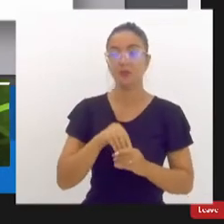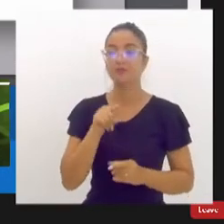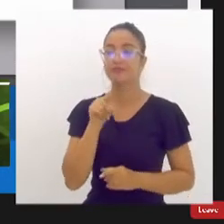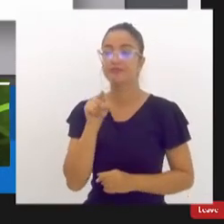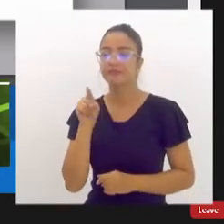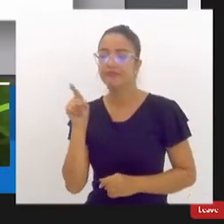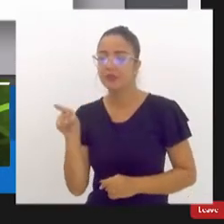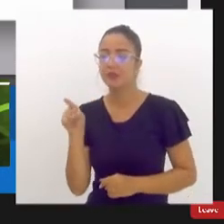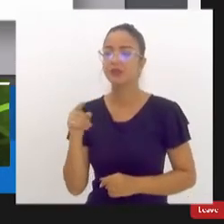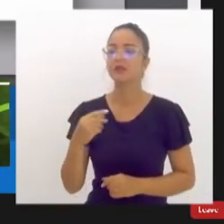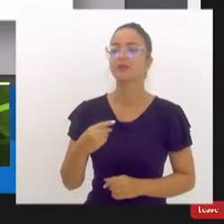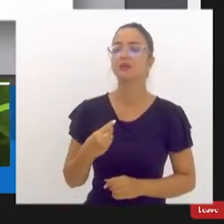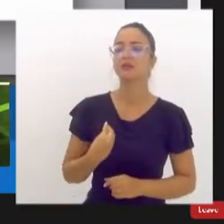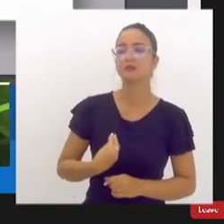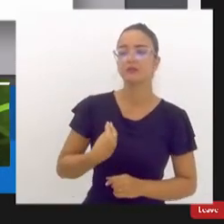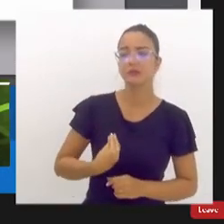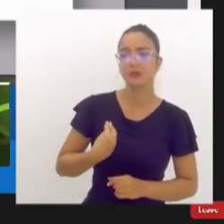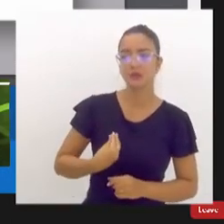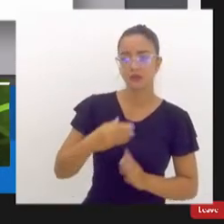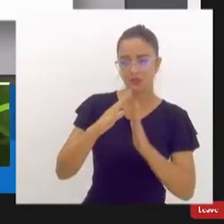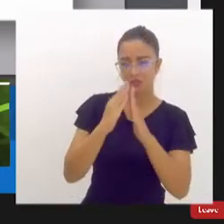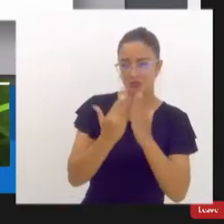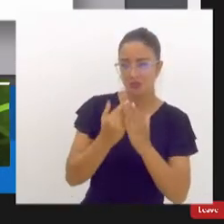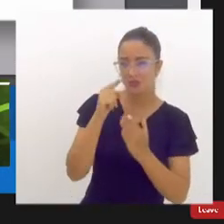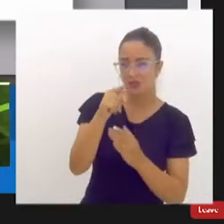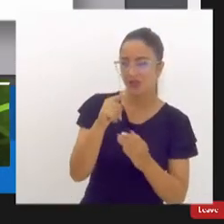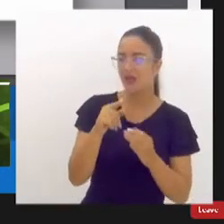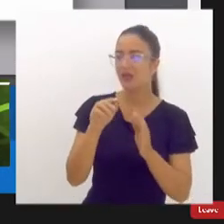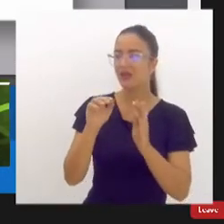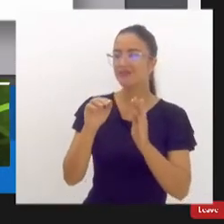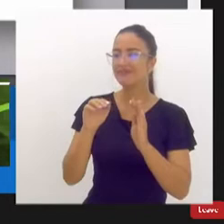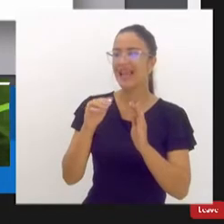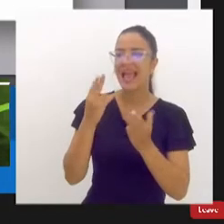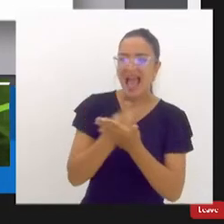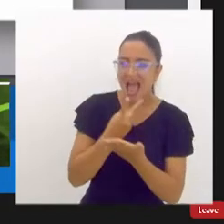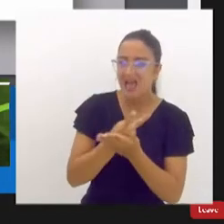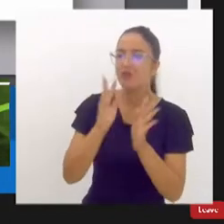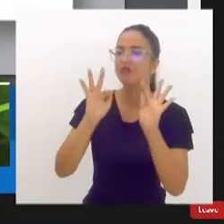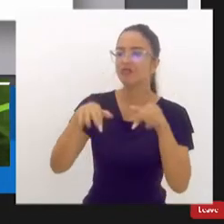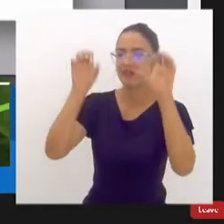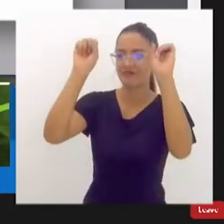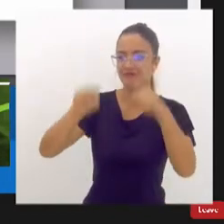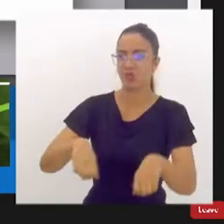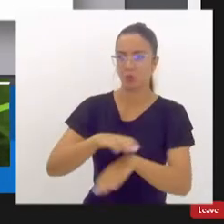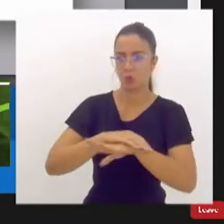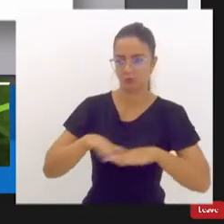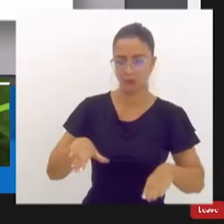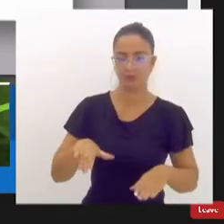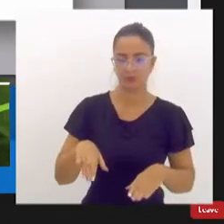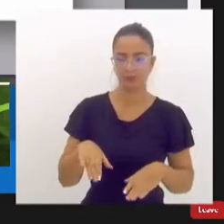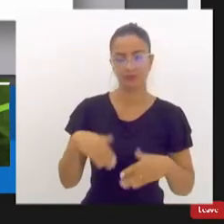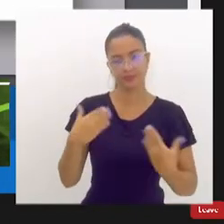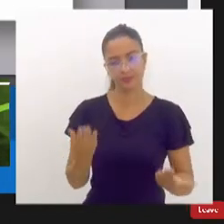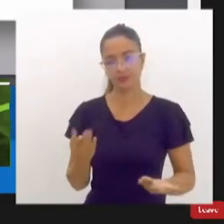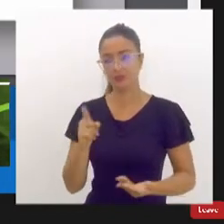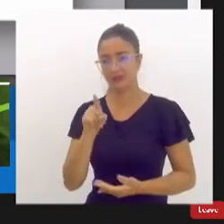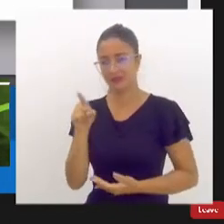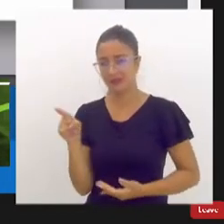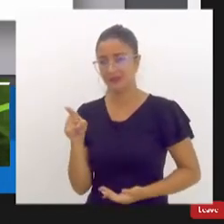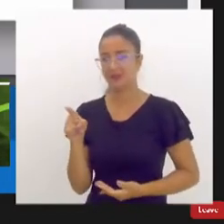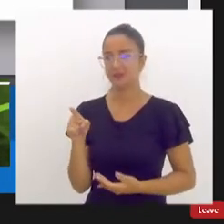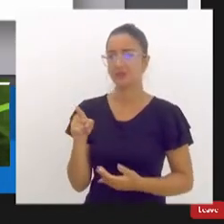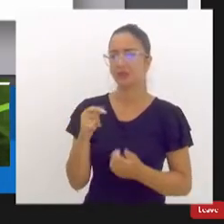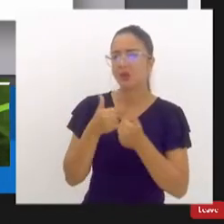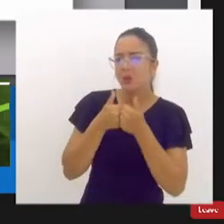estado presente numa escola encerrada por irregularidade. Não houve, por parte dos ritos de